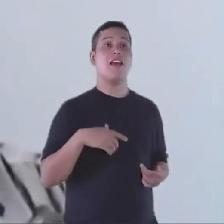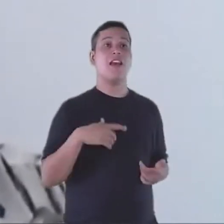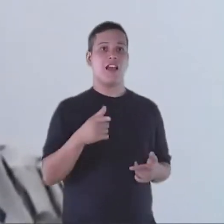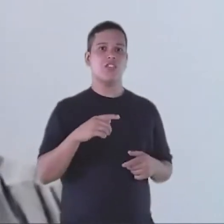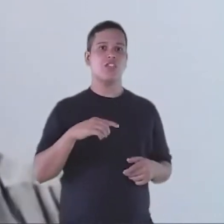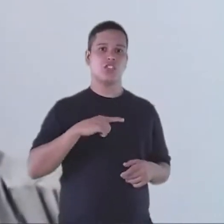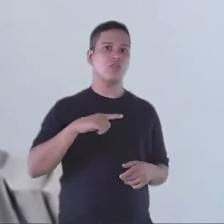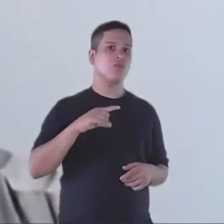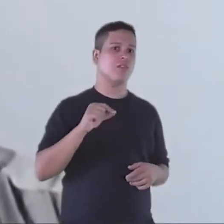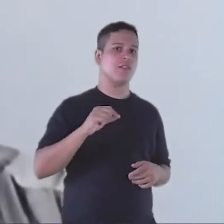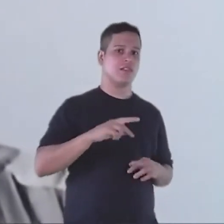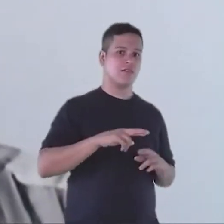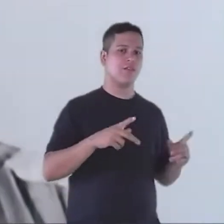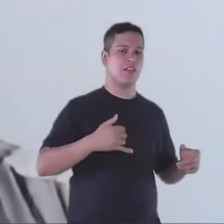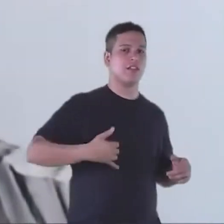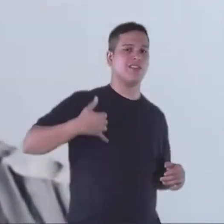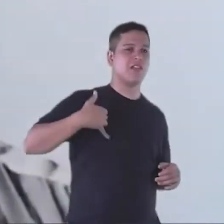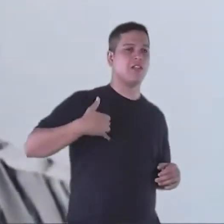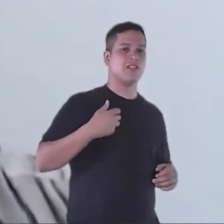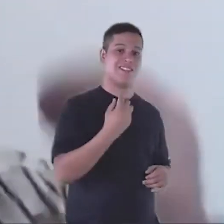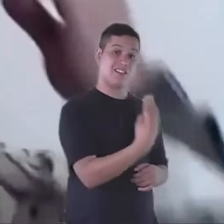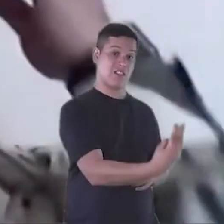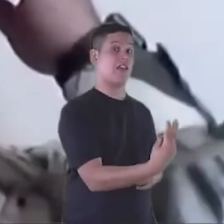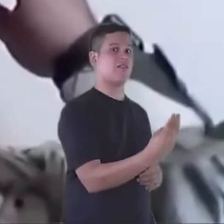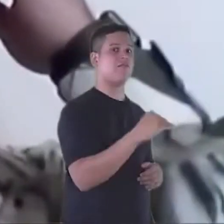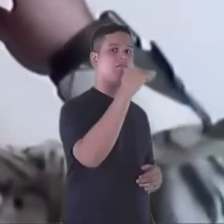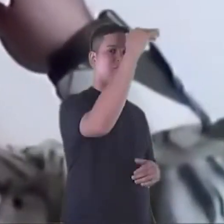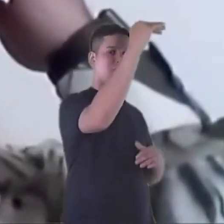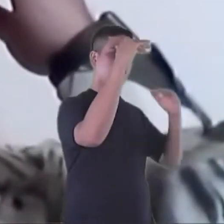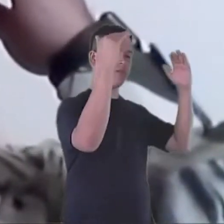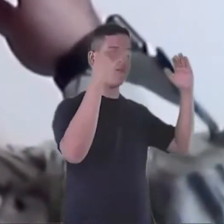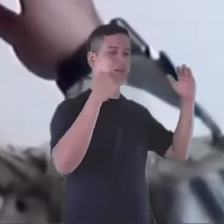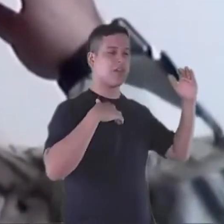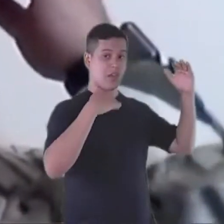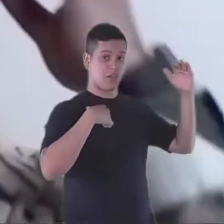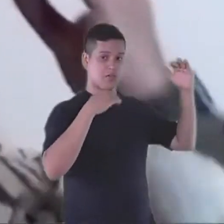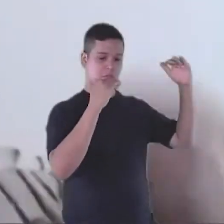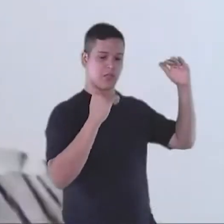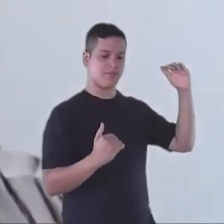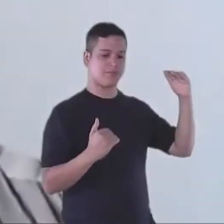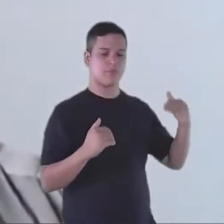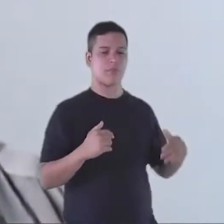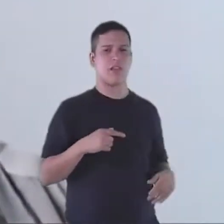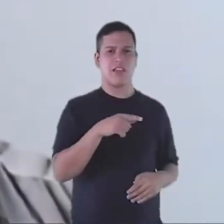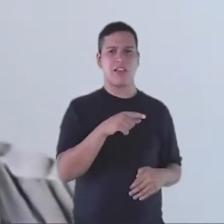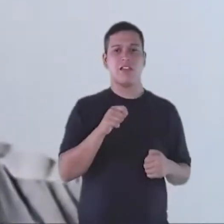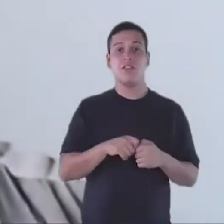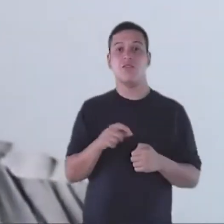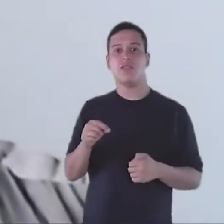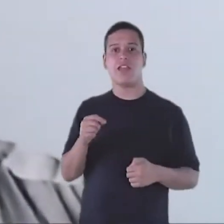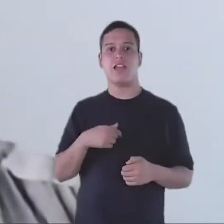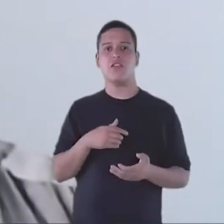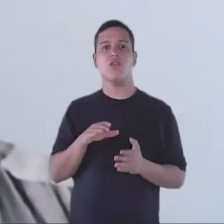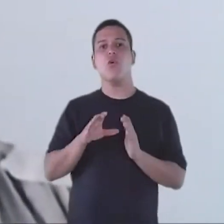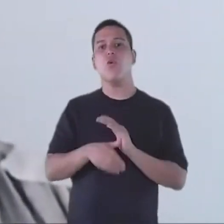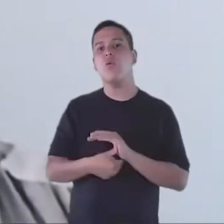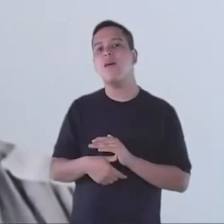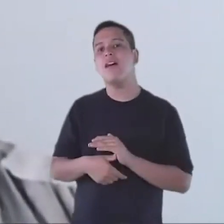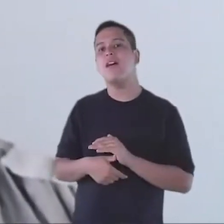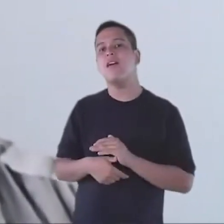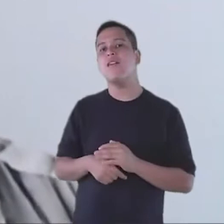idade. É uns 3 ou 4 anos. E eles pegavam a merenda minha.